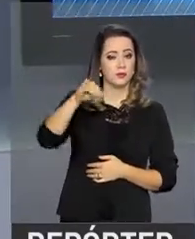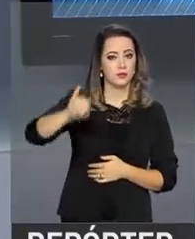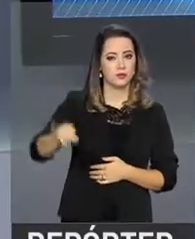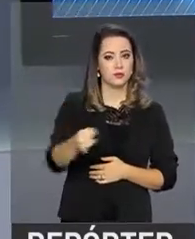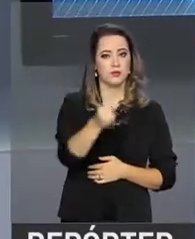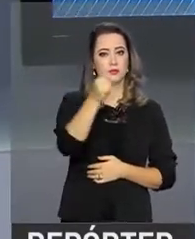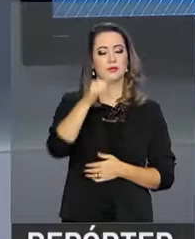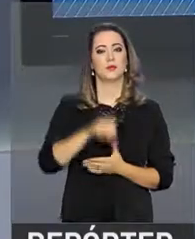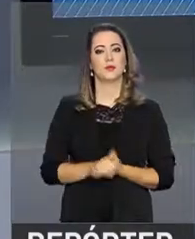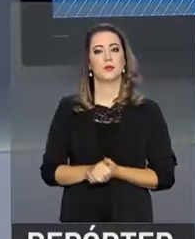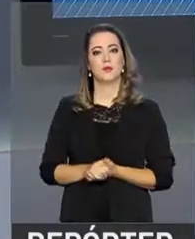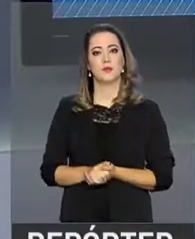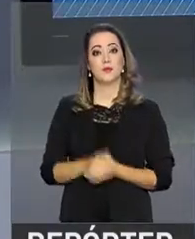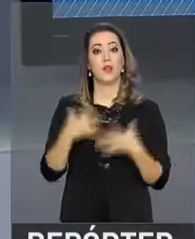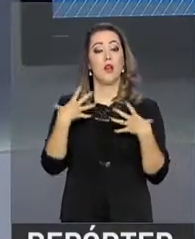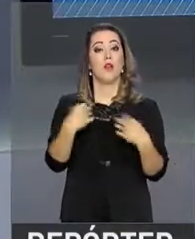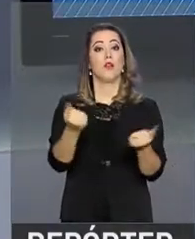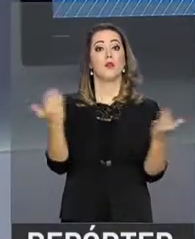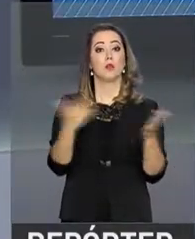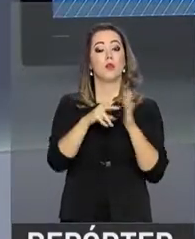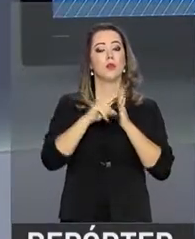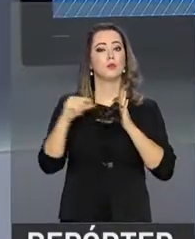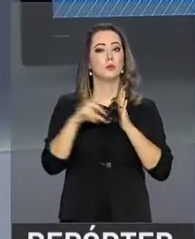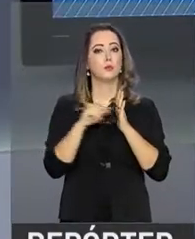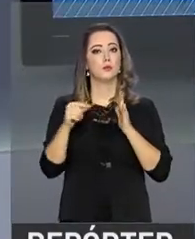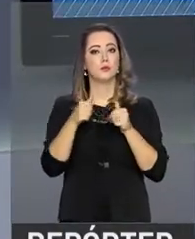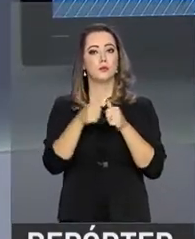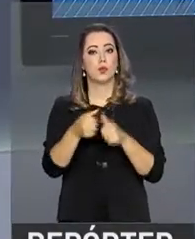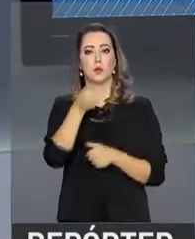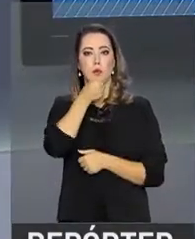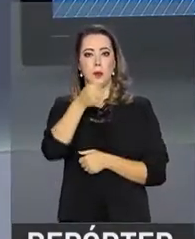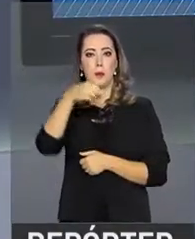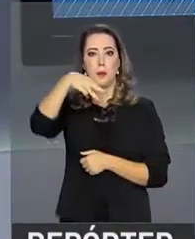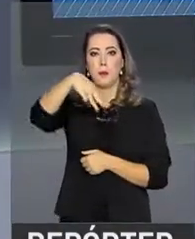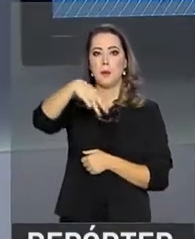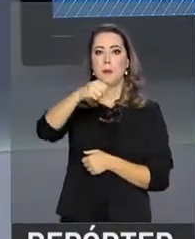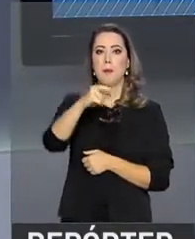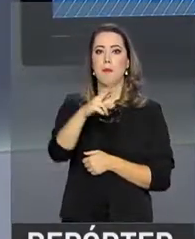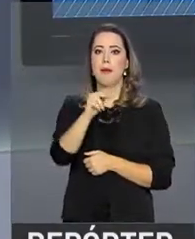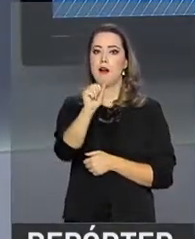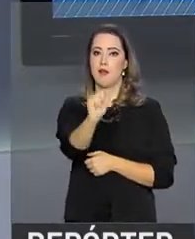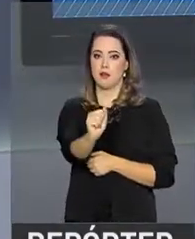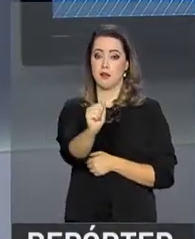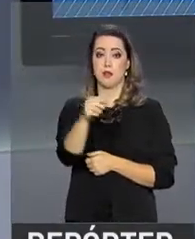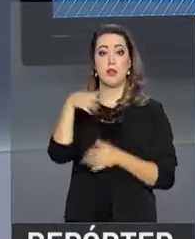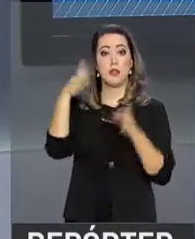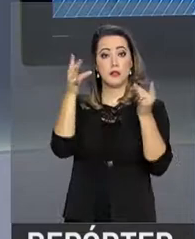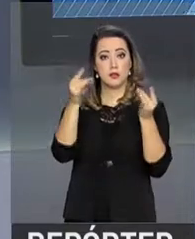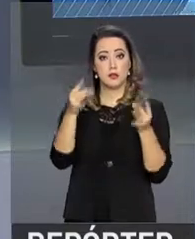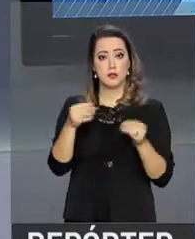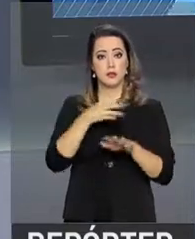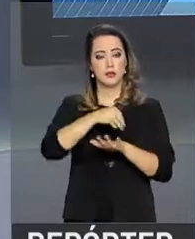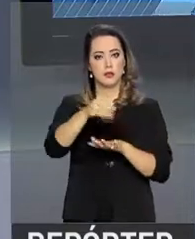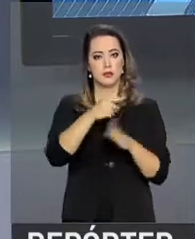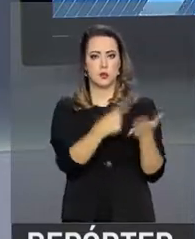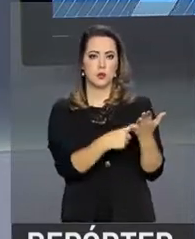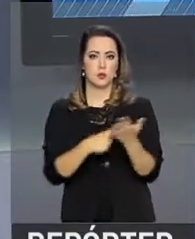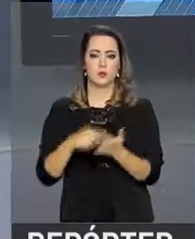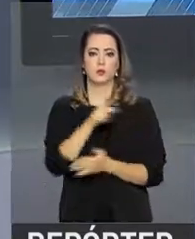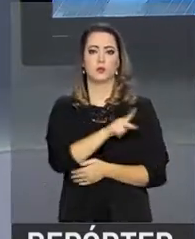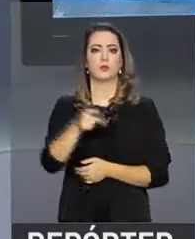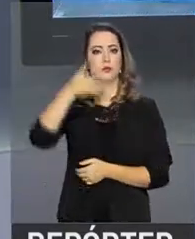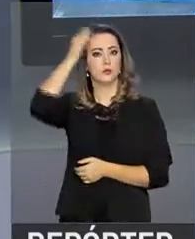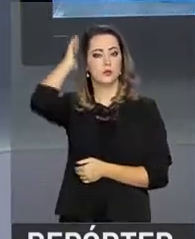22 de janeiro e vamos ao palácio do planalto onde está a repórter maria que no pi ela traz informações sobre a agenda do presidente